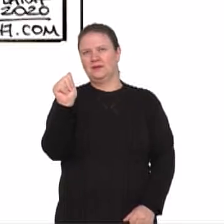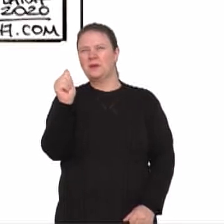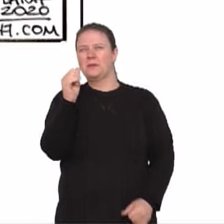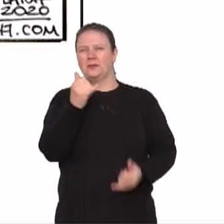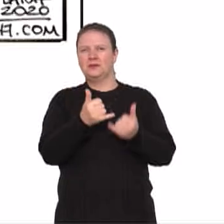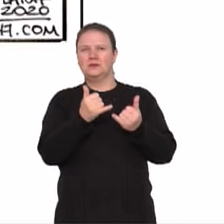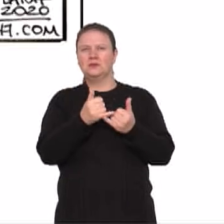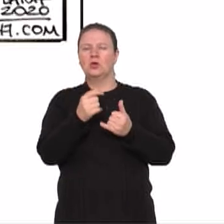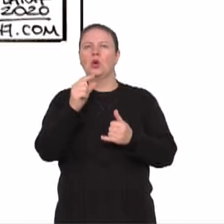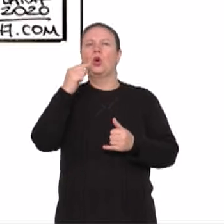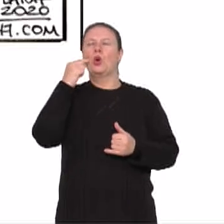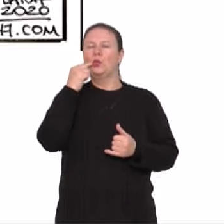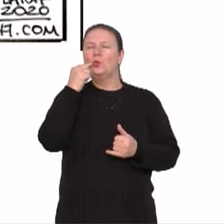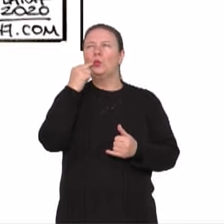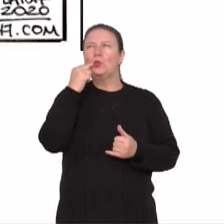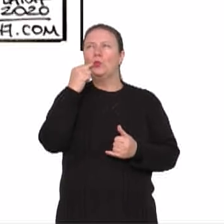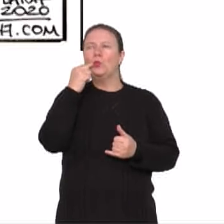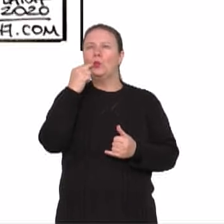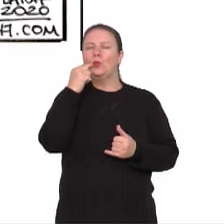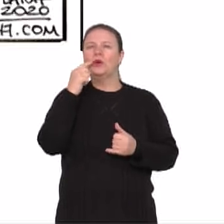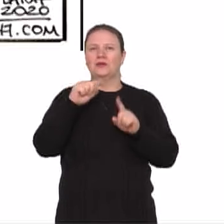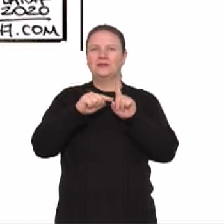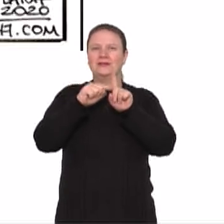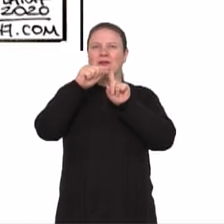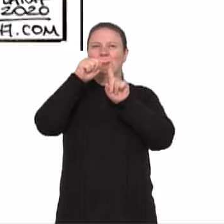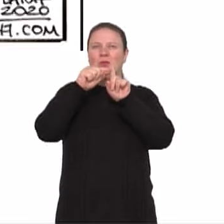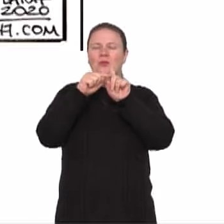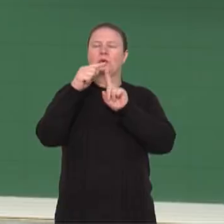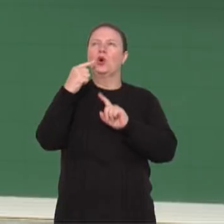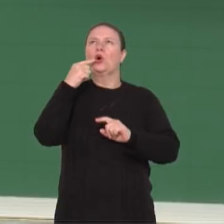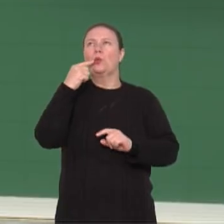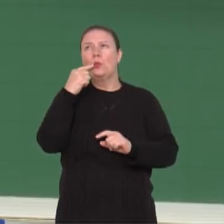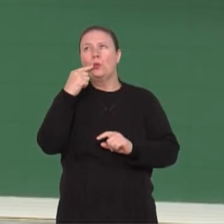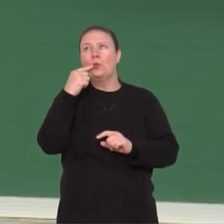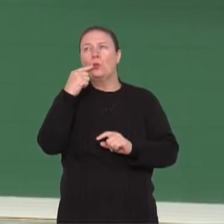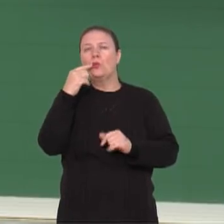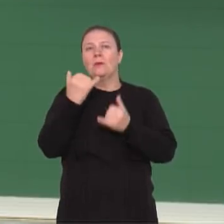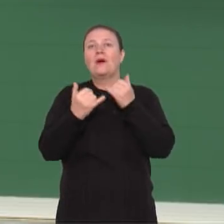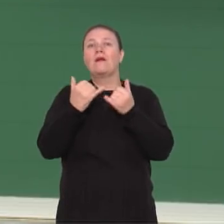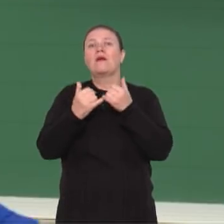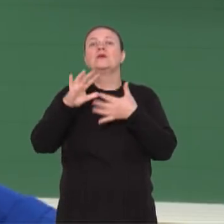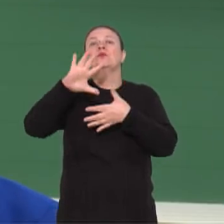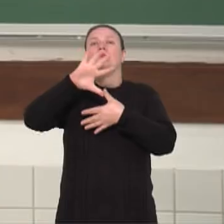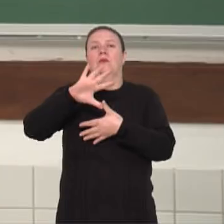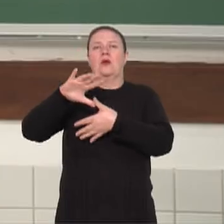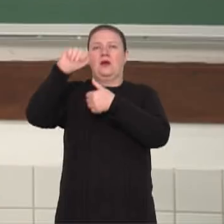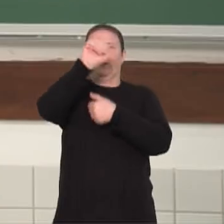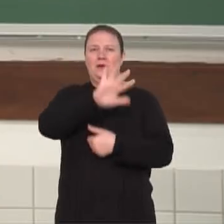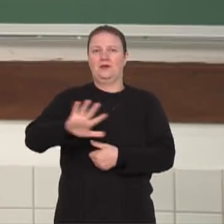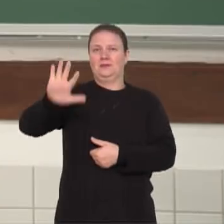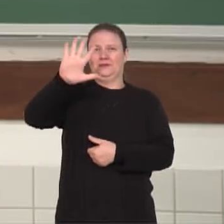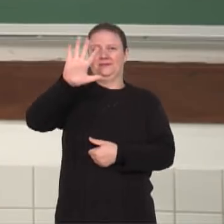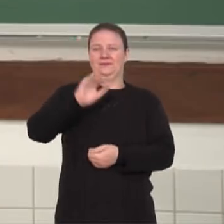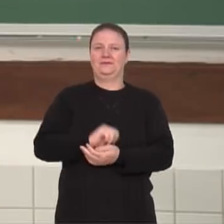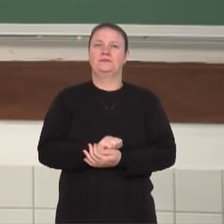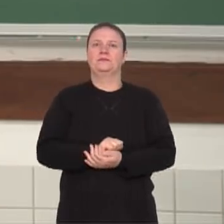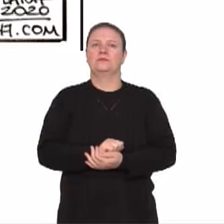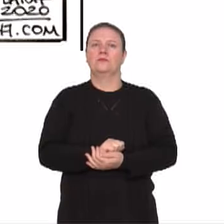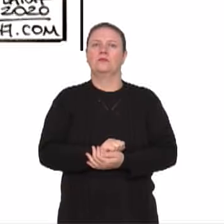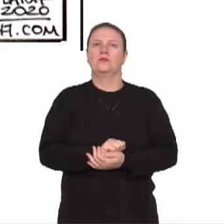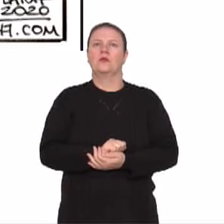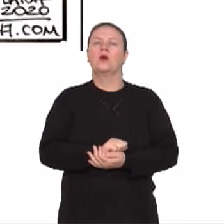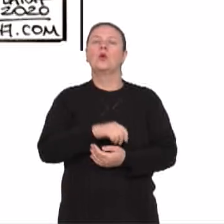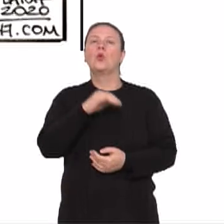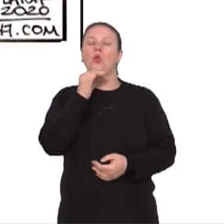possível pessoa em formato aí de mapa, né, uma caricatura, digamos assim, né? E ali vocês têm um doutor